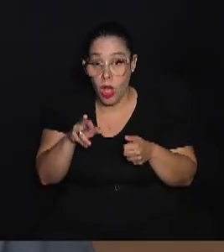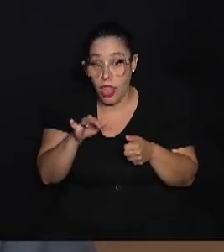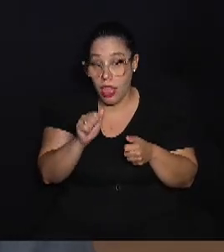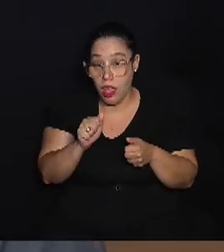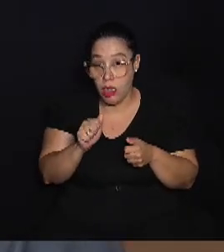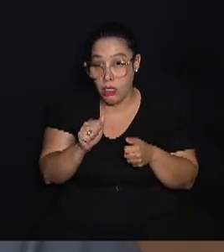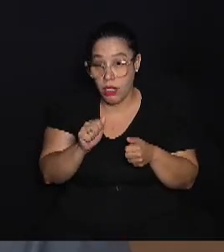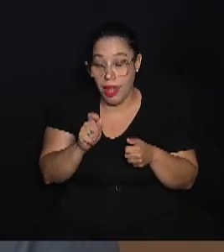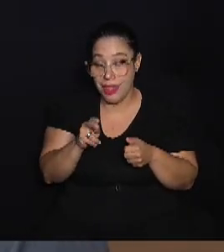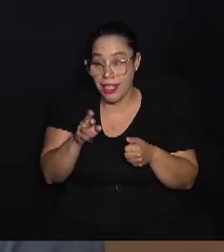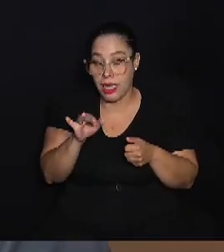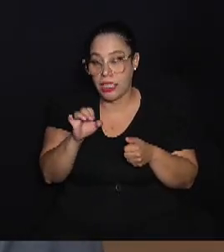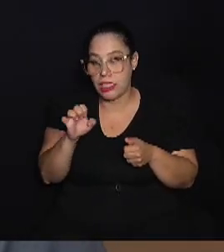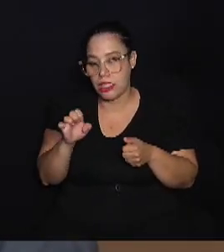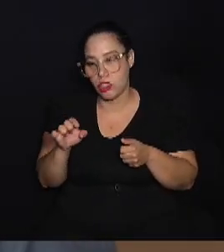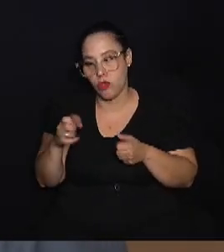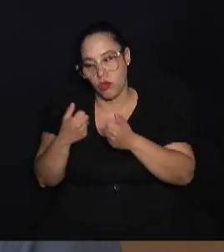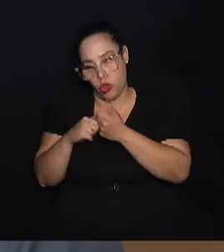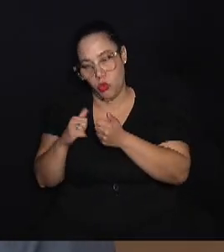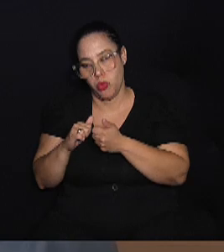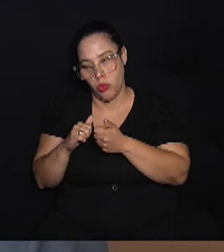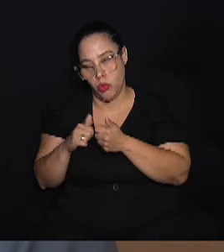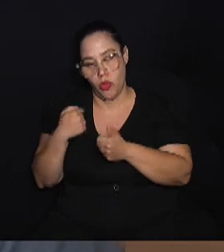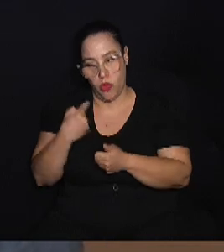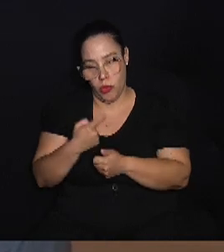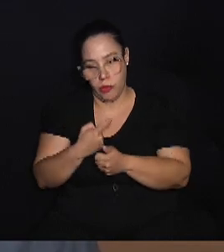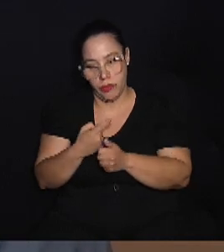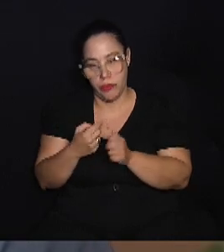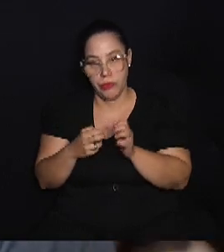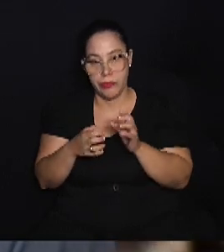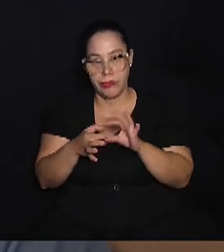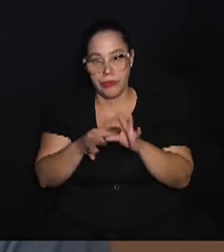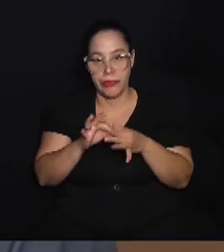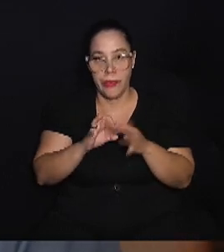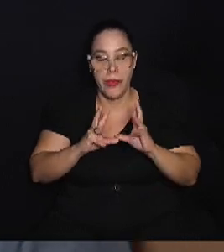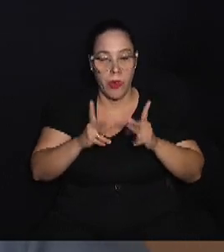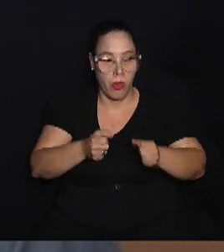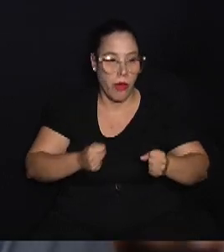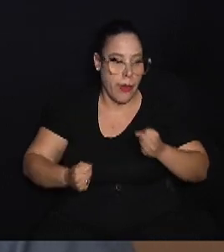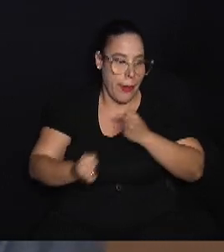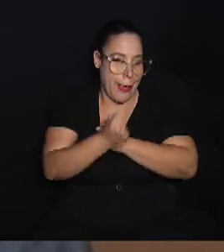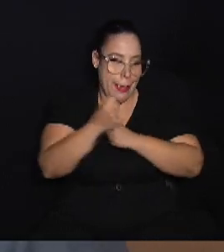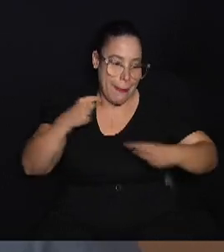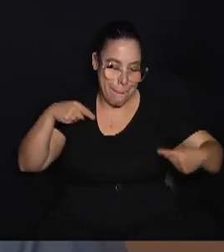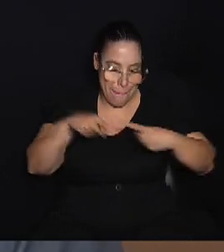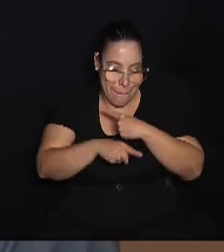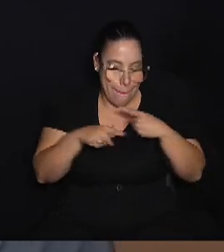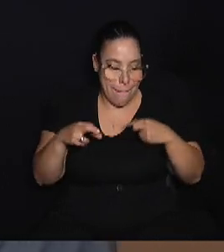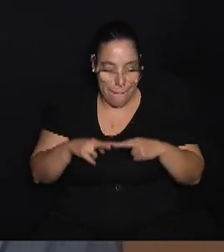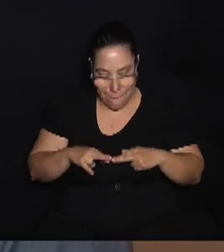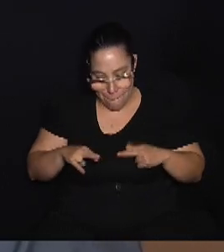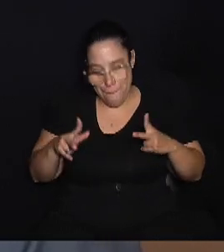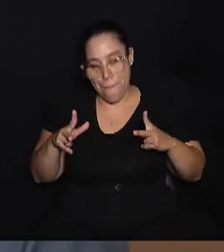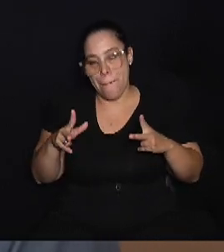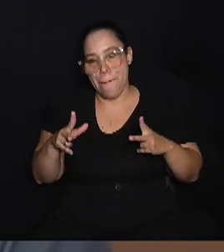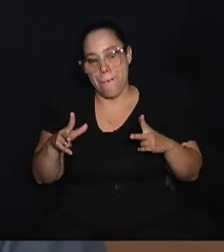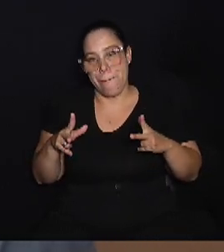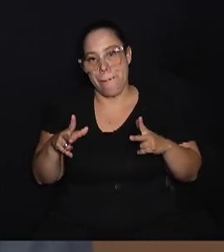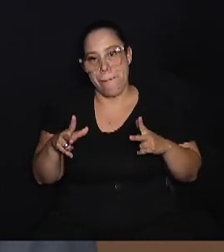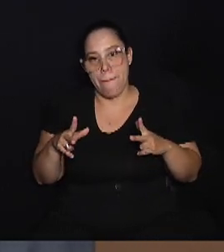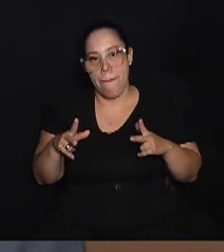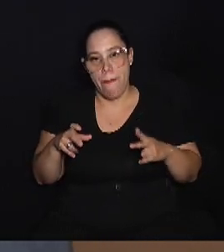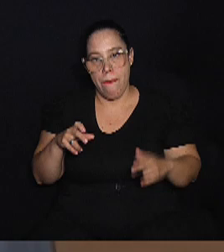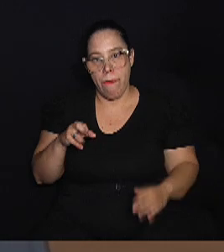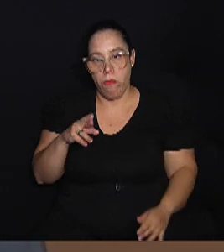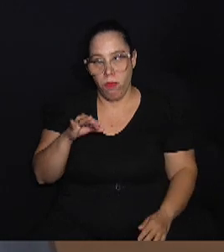é só atacante, vamos colocar assim. O nosso contexto é todos atacam, todos defendem com papéis diferenciados. A gente tem o repositor